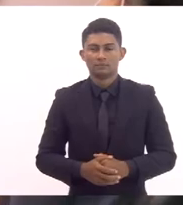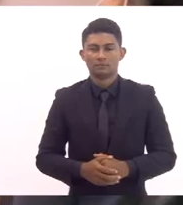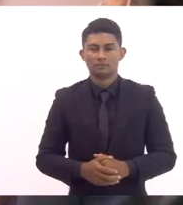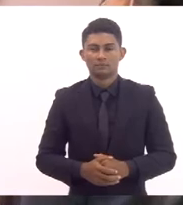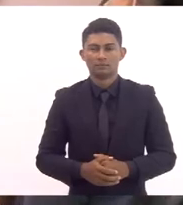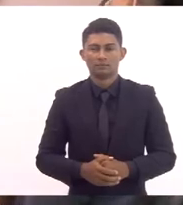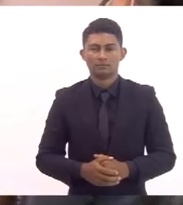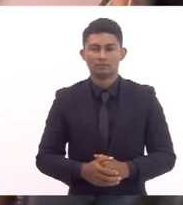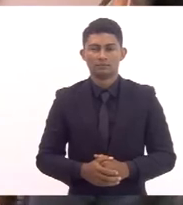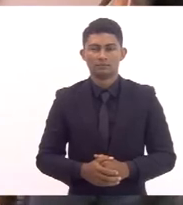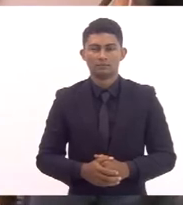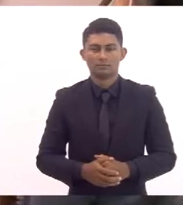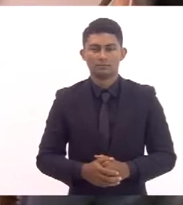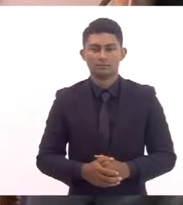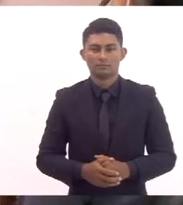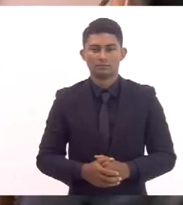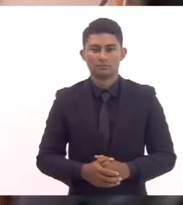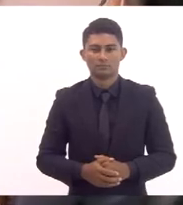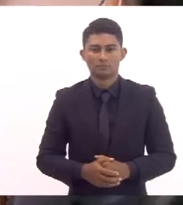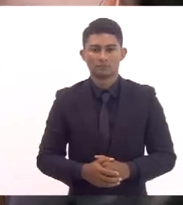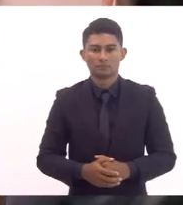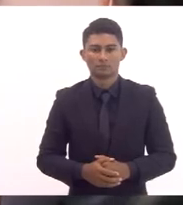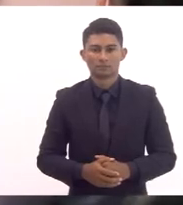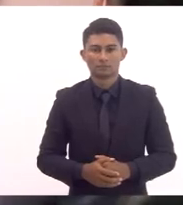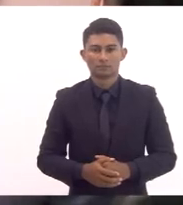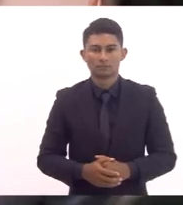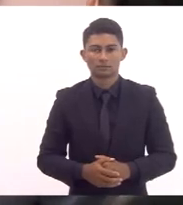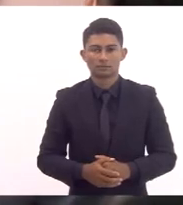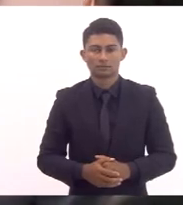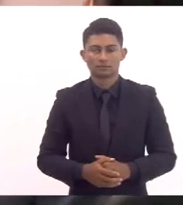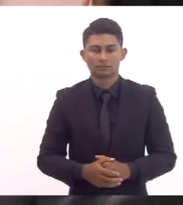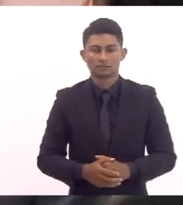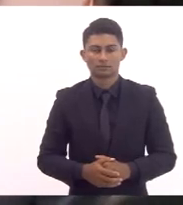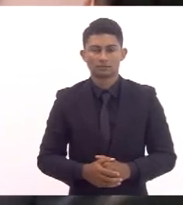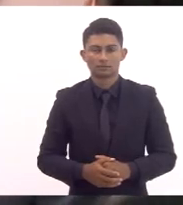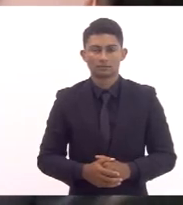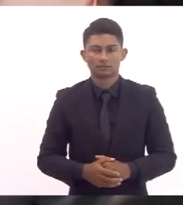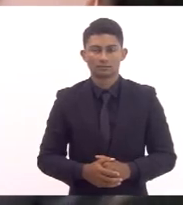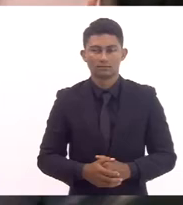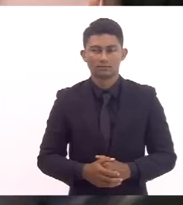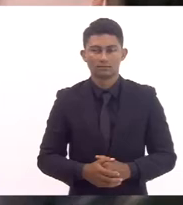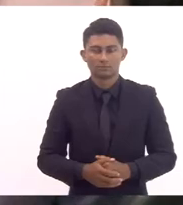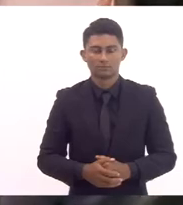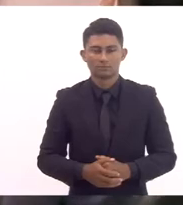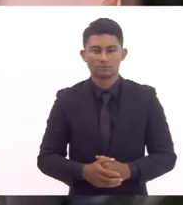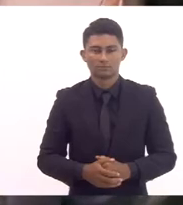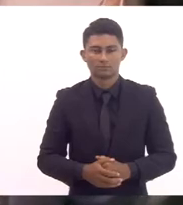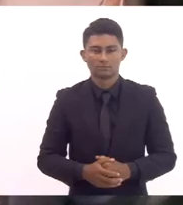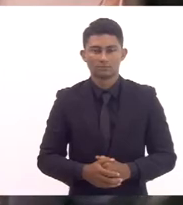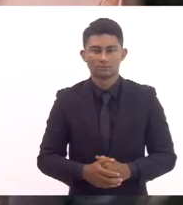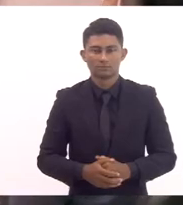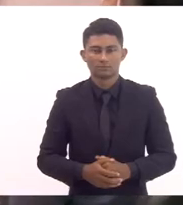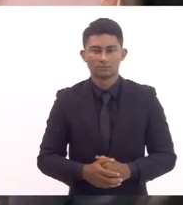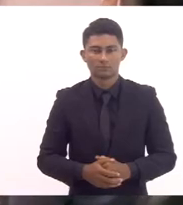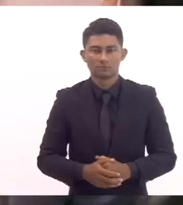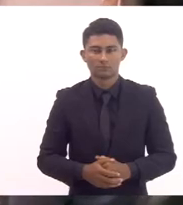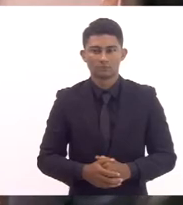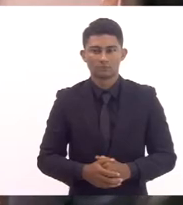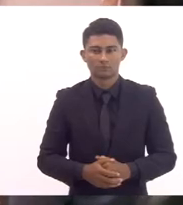Bom dia e ele tava aqui para outra coisa que era o projeto de lei que